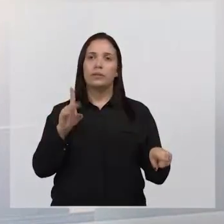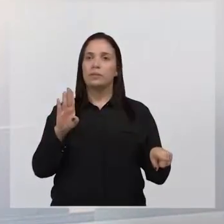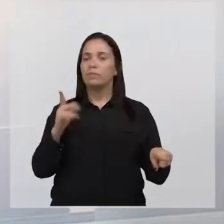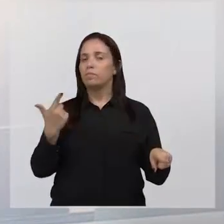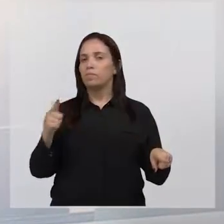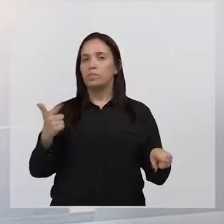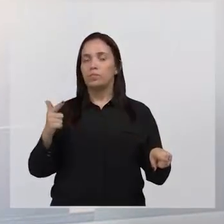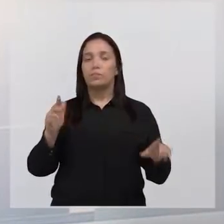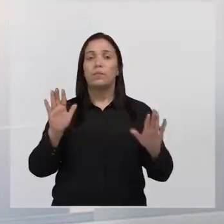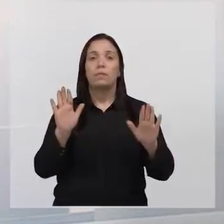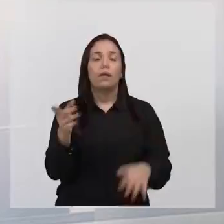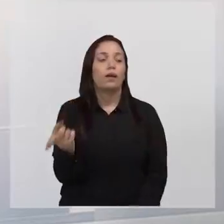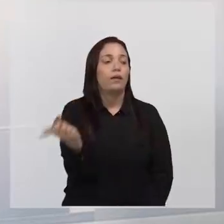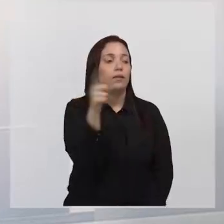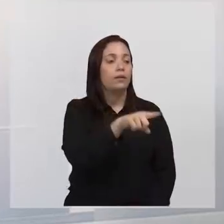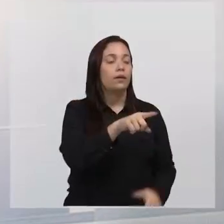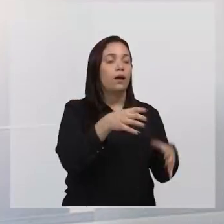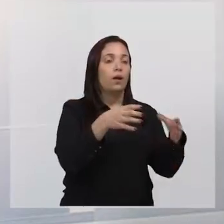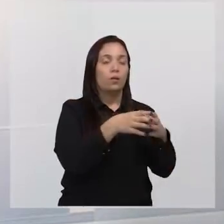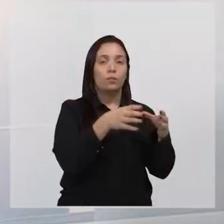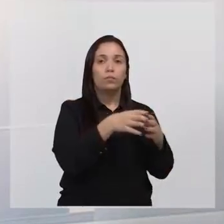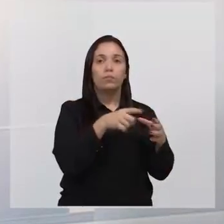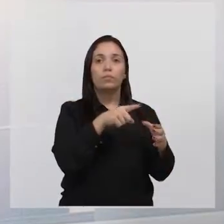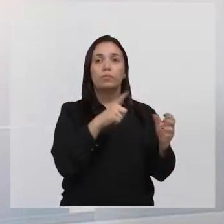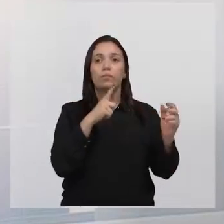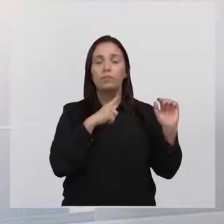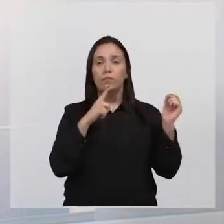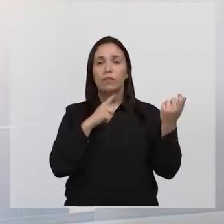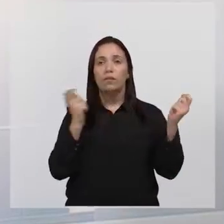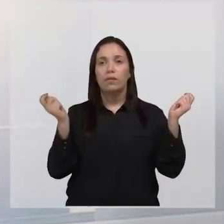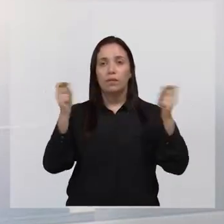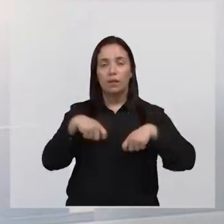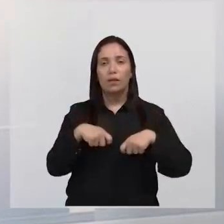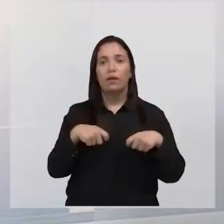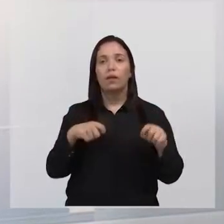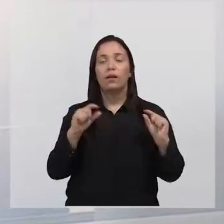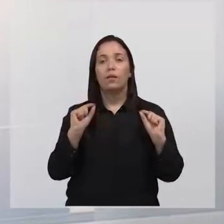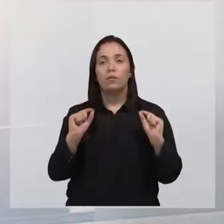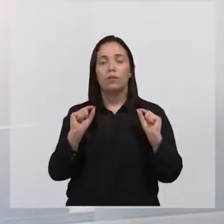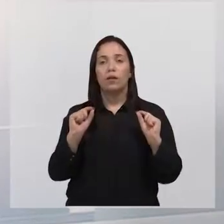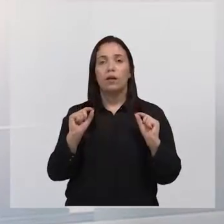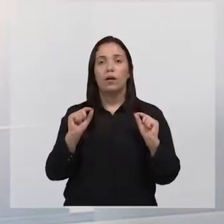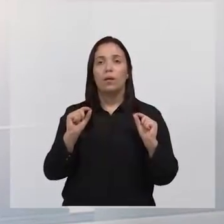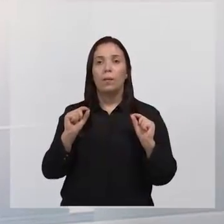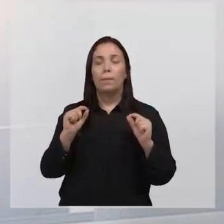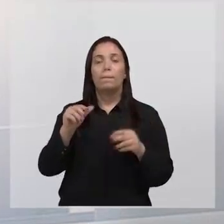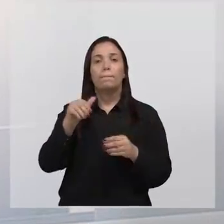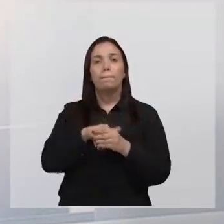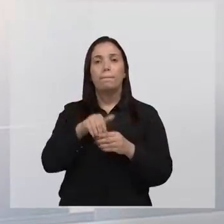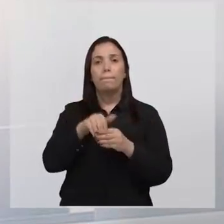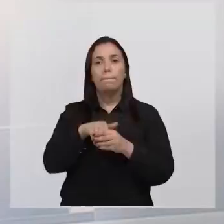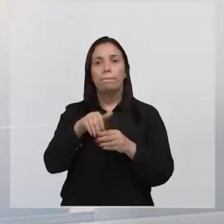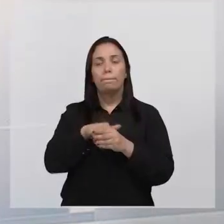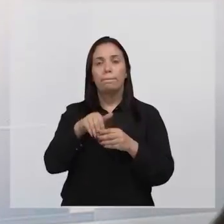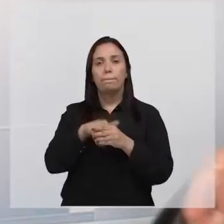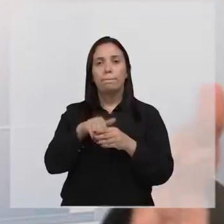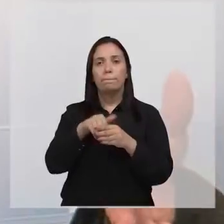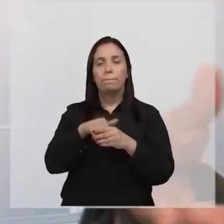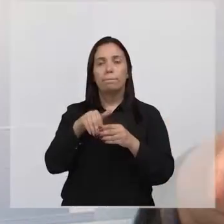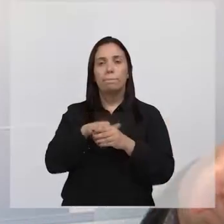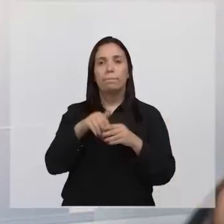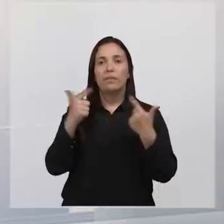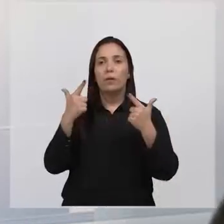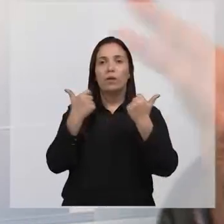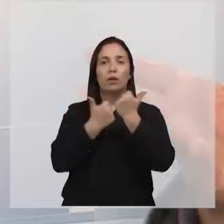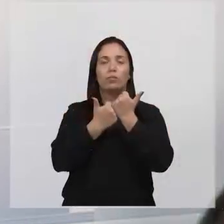uma figura que demonstra ter uma capacidade ímpar de ainda se sustentar eleitoralmente, mas sem nenhuma base